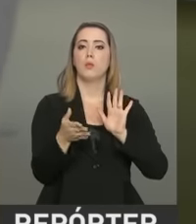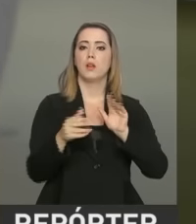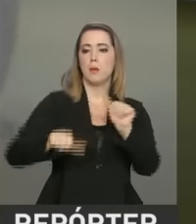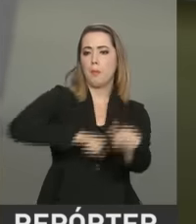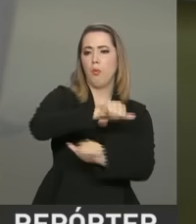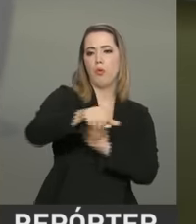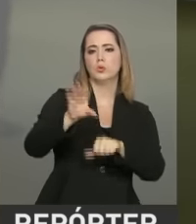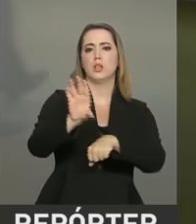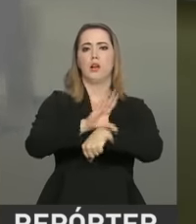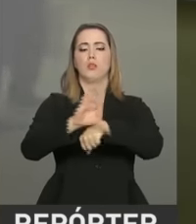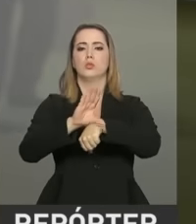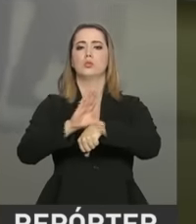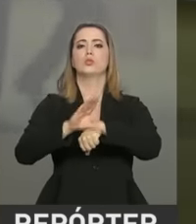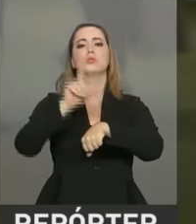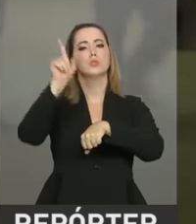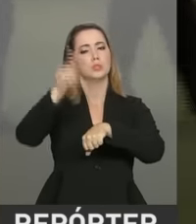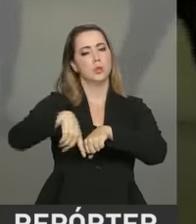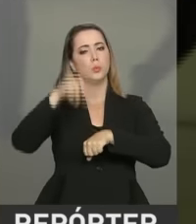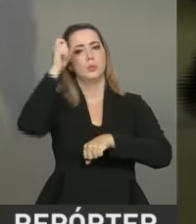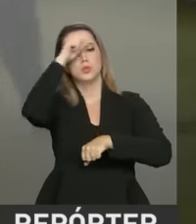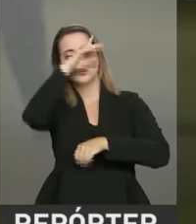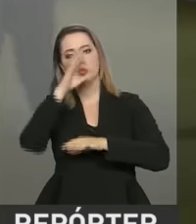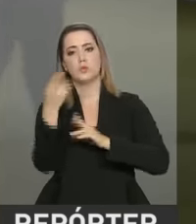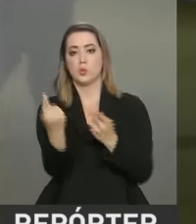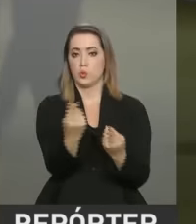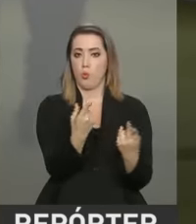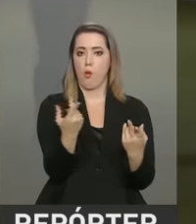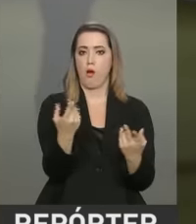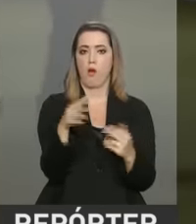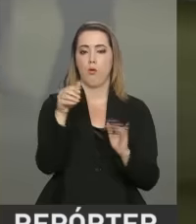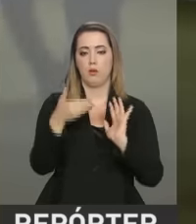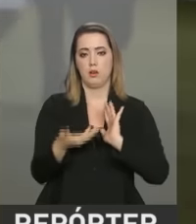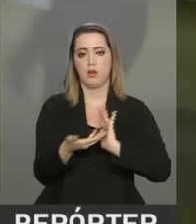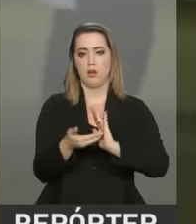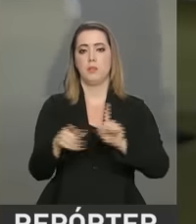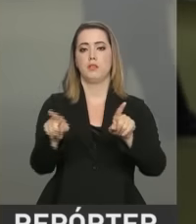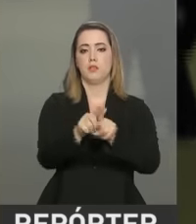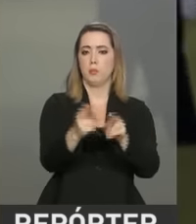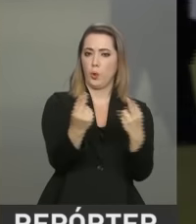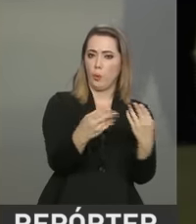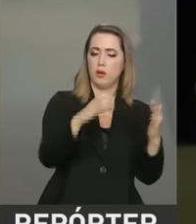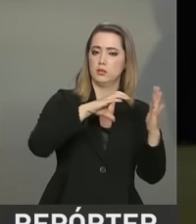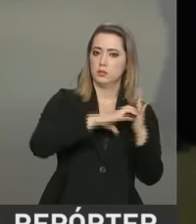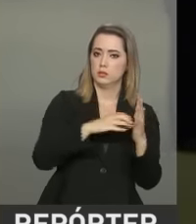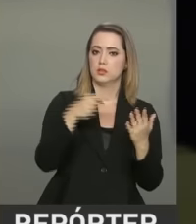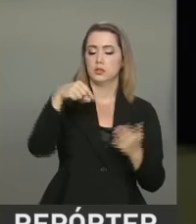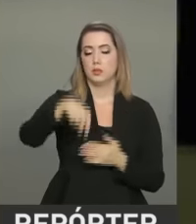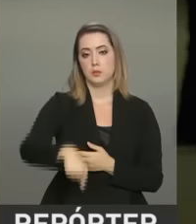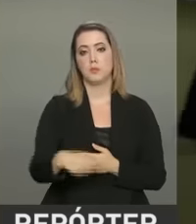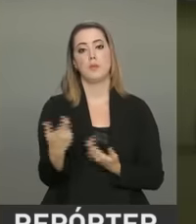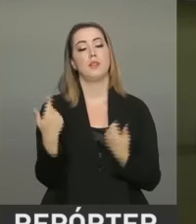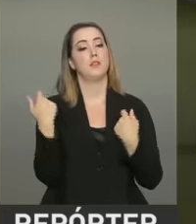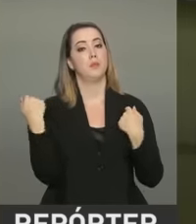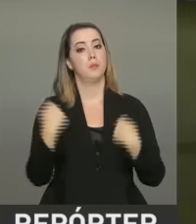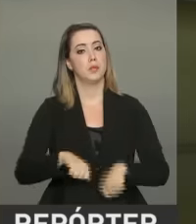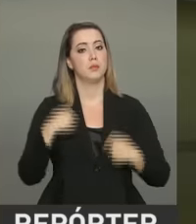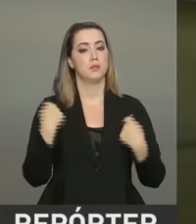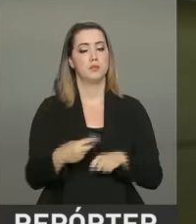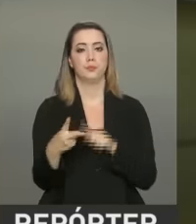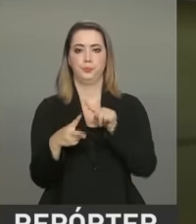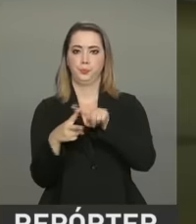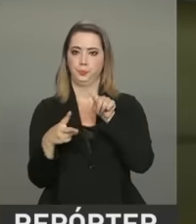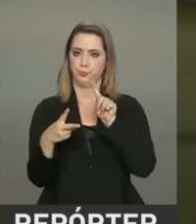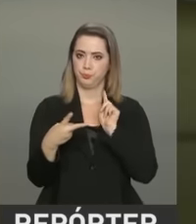pouco mais complexa, tanto na Câmara quanto no Senado. Por exemplo, aqui no plenário da Câmara dos Deputados são necessárias